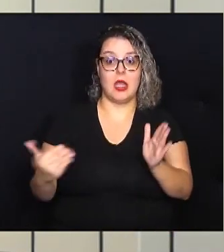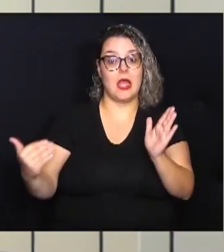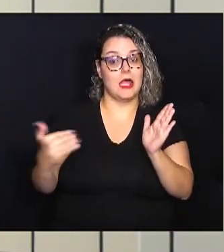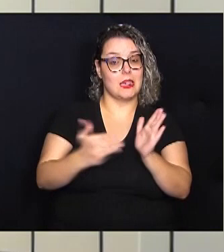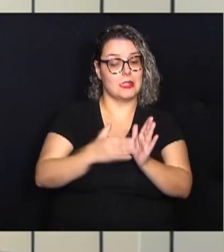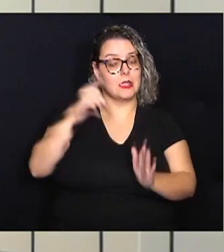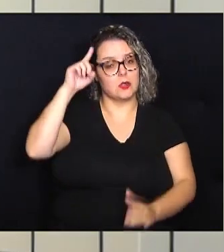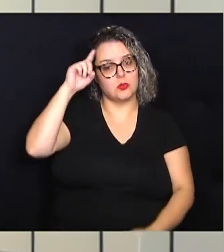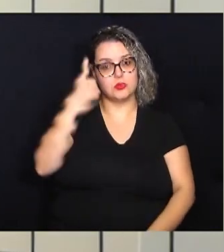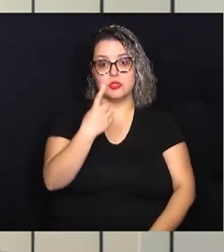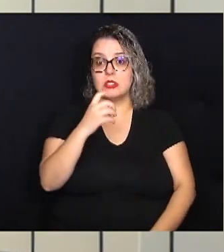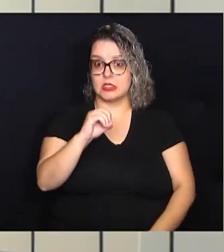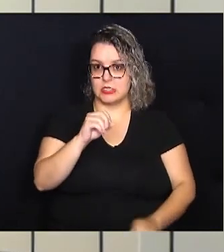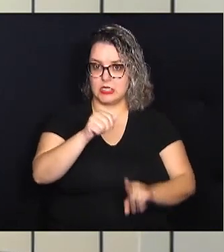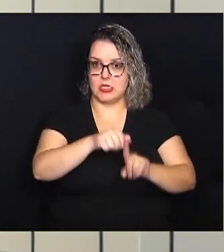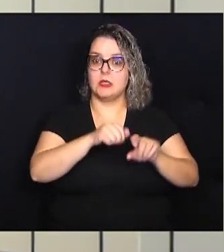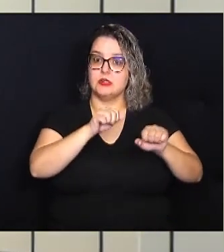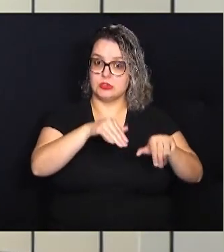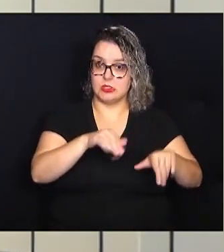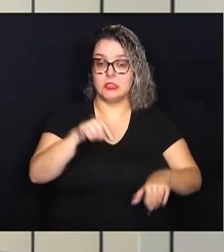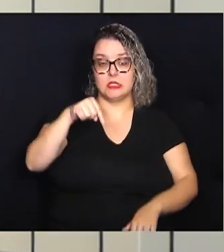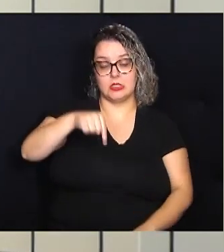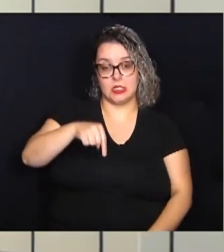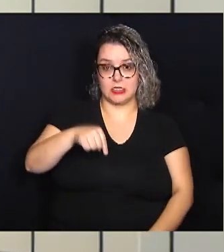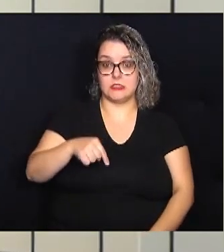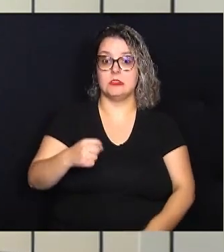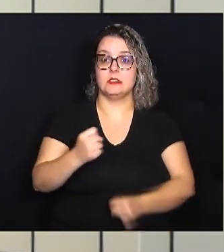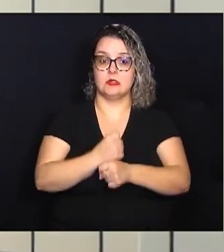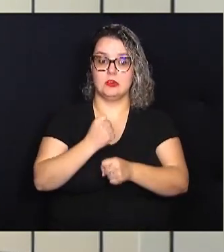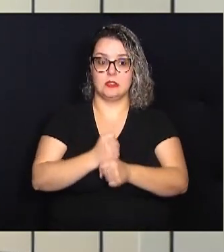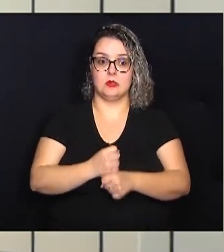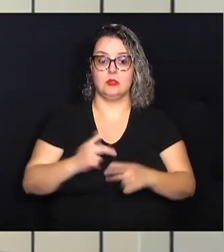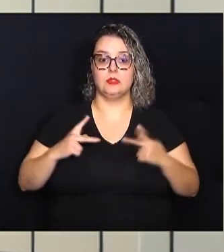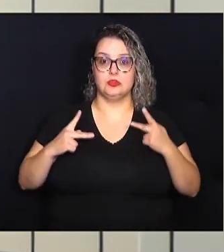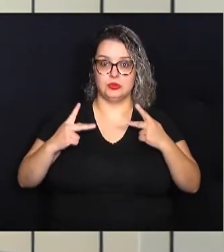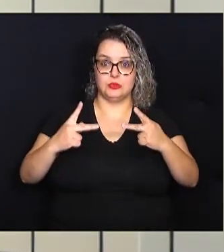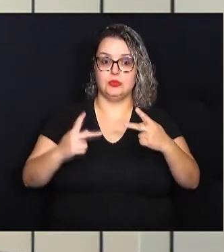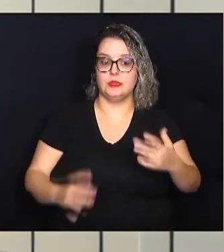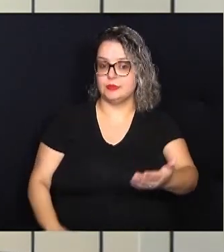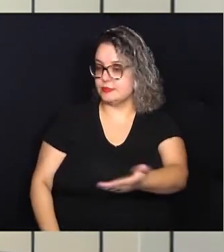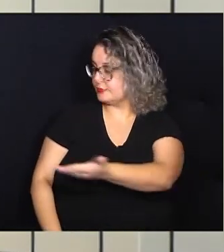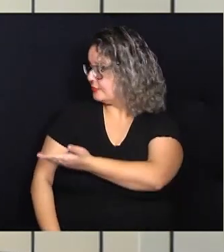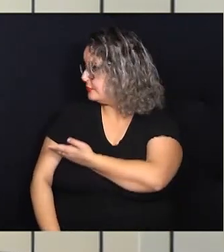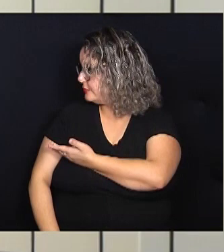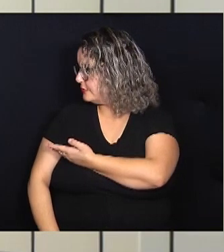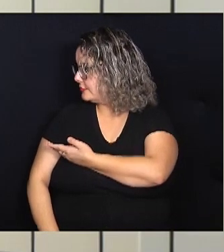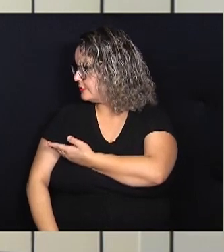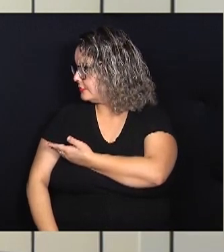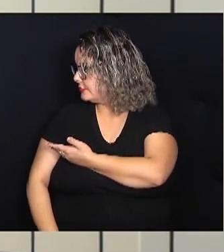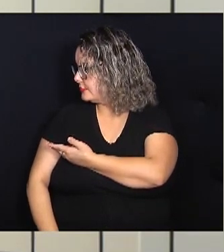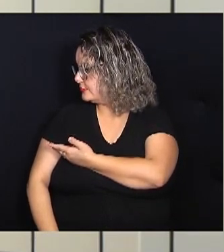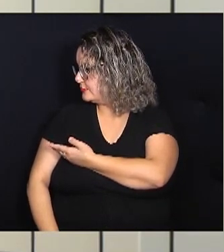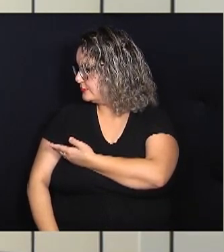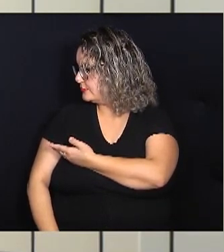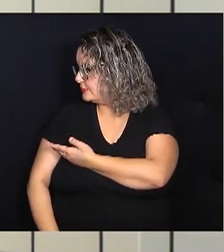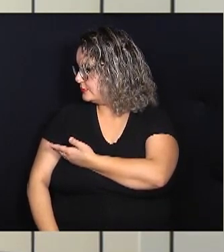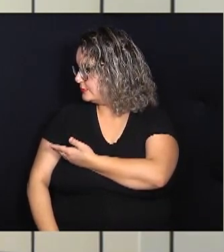10 de setembro deste ano por meio do link. Você entra lá no site